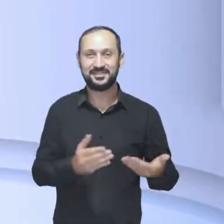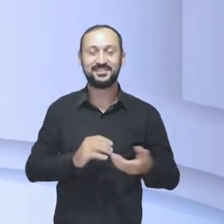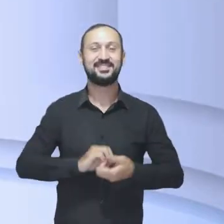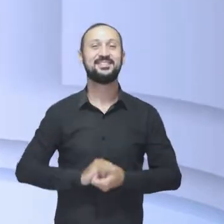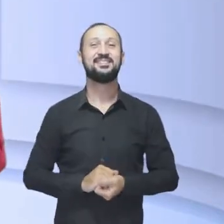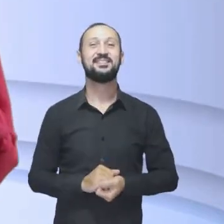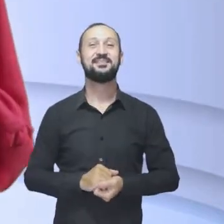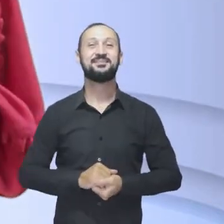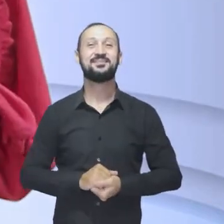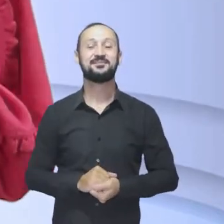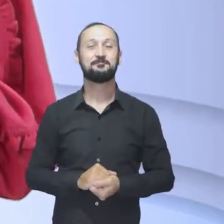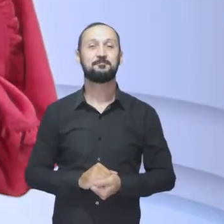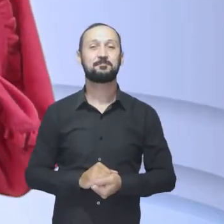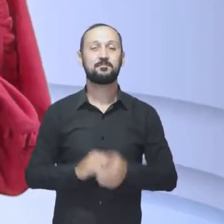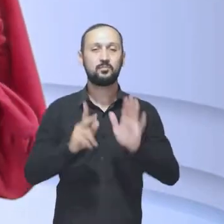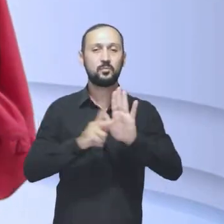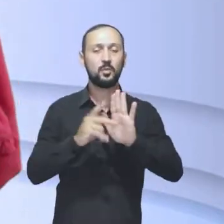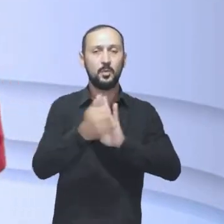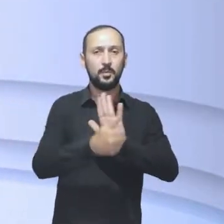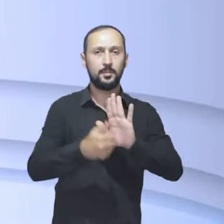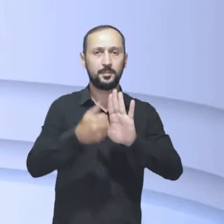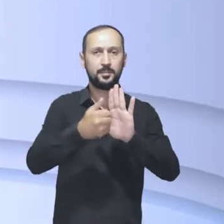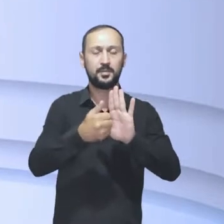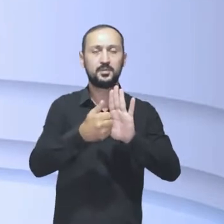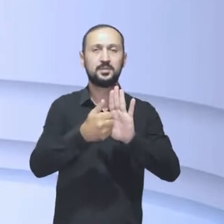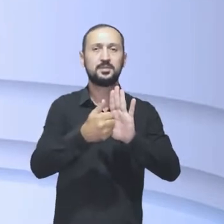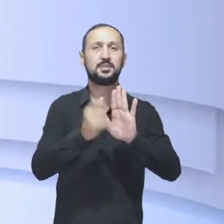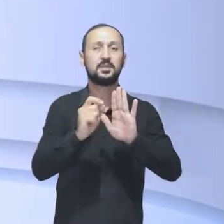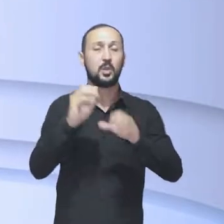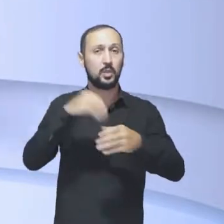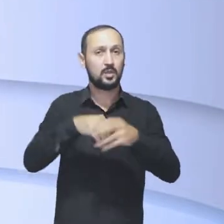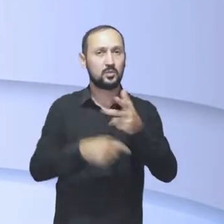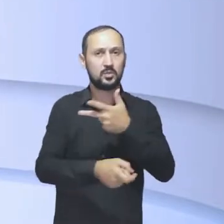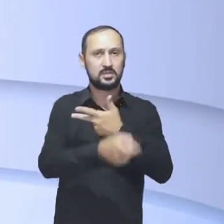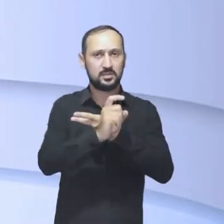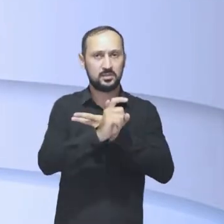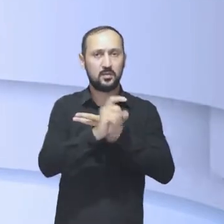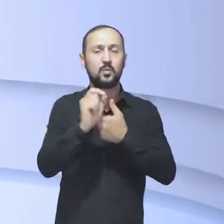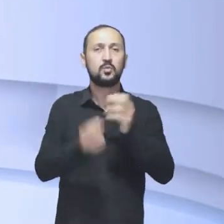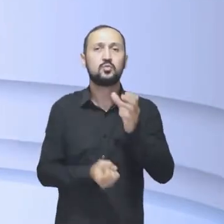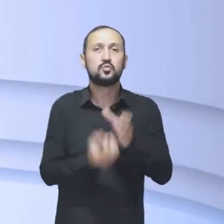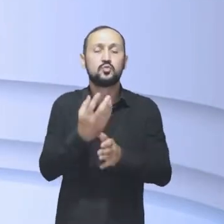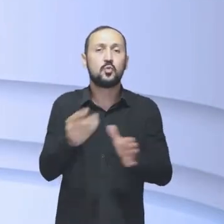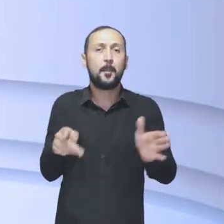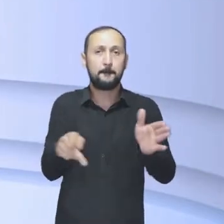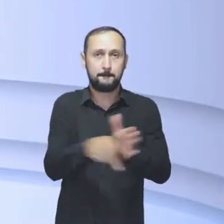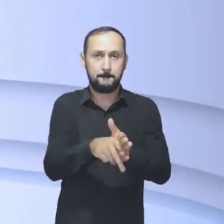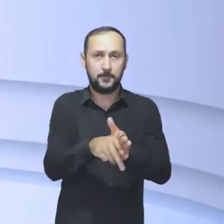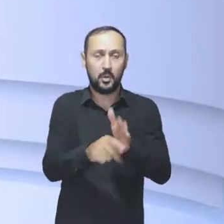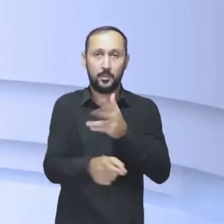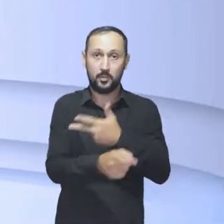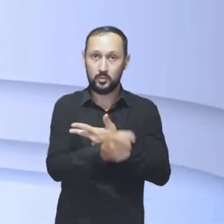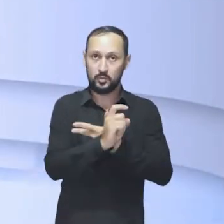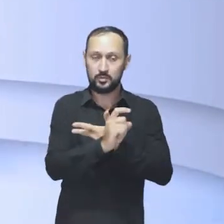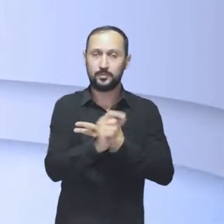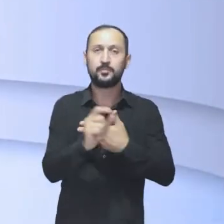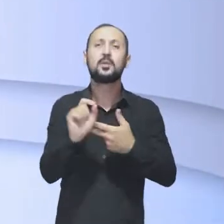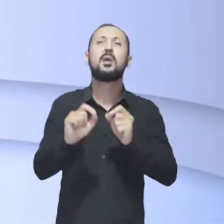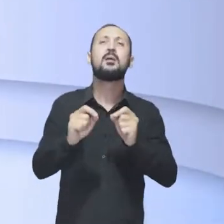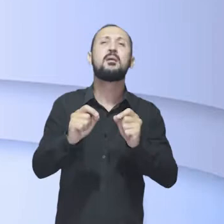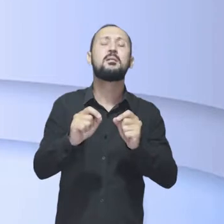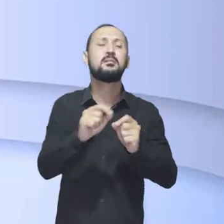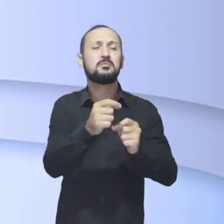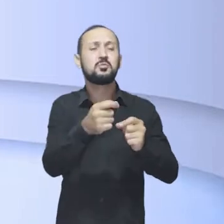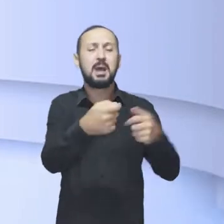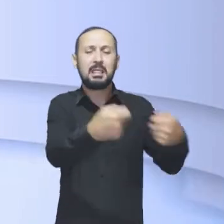Os projetos no âmbito do Executivo, quando de autoria do Poder Executivo, nascem de uma necessidade de